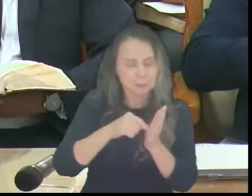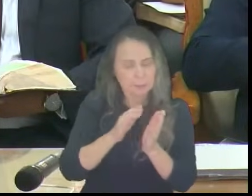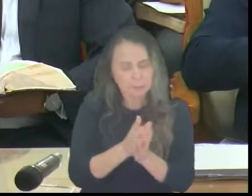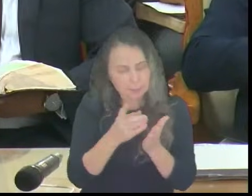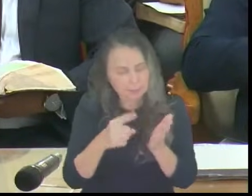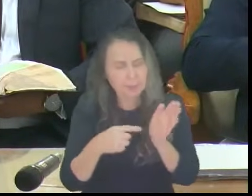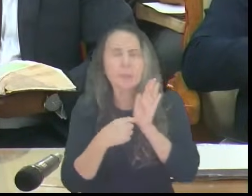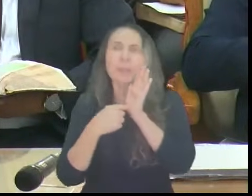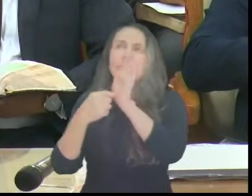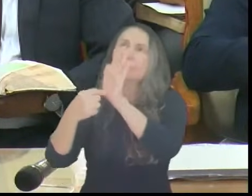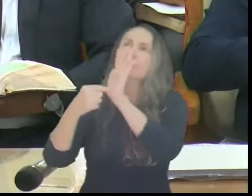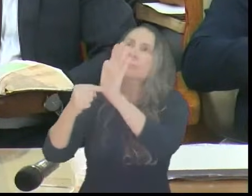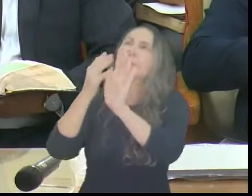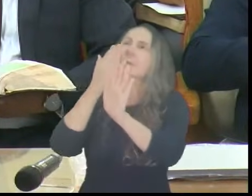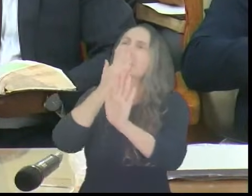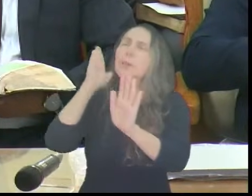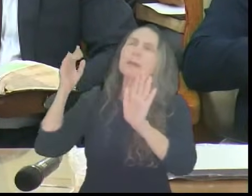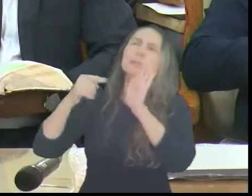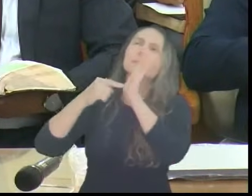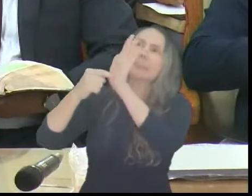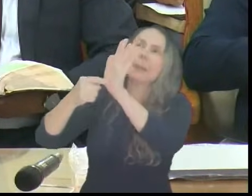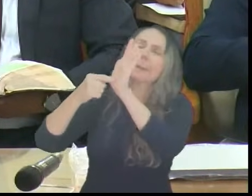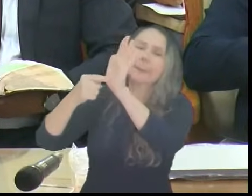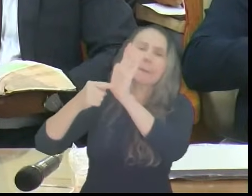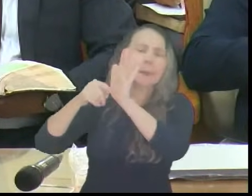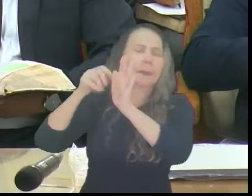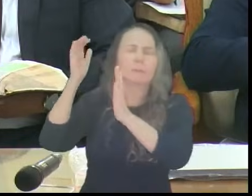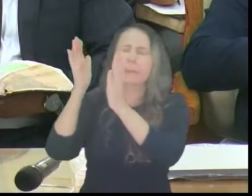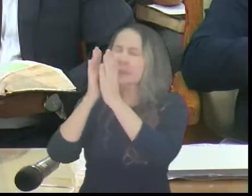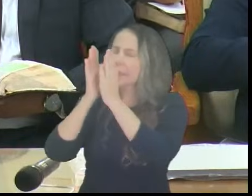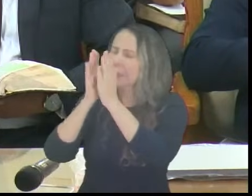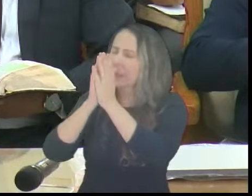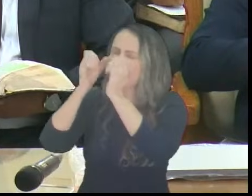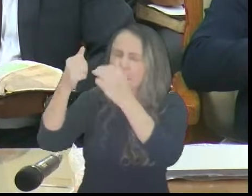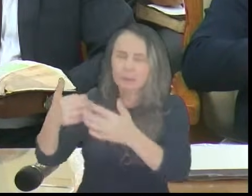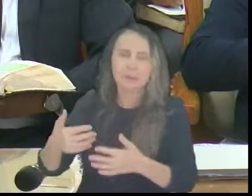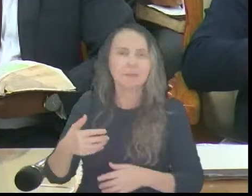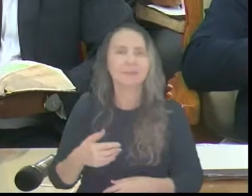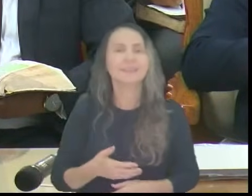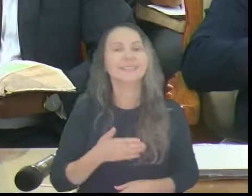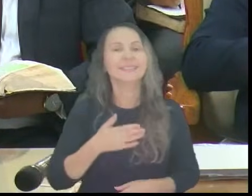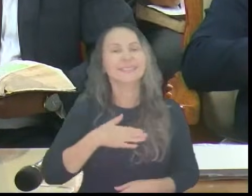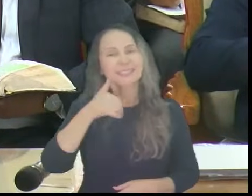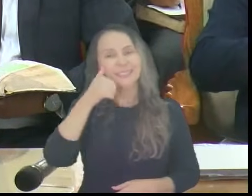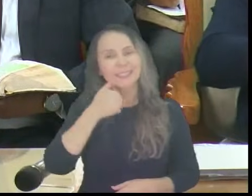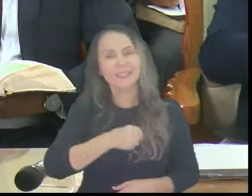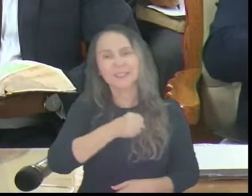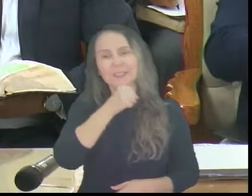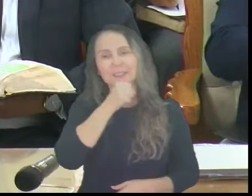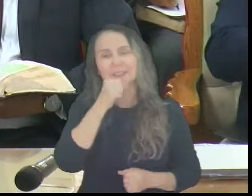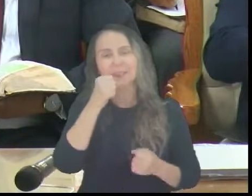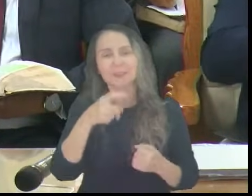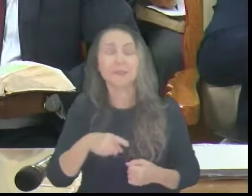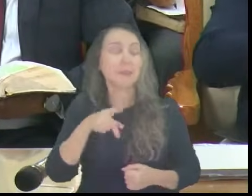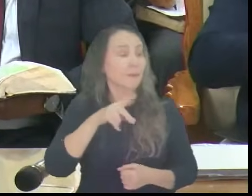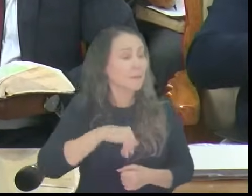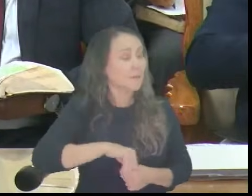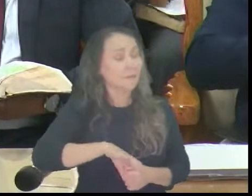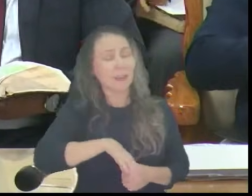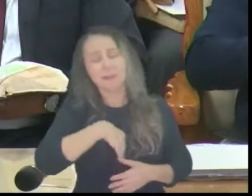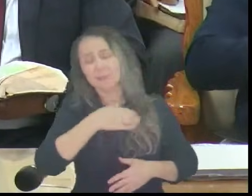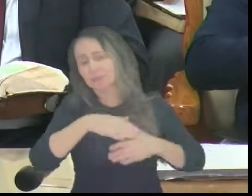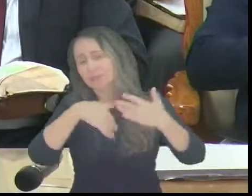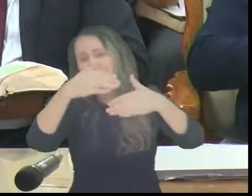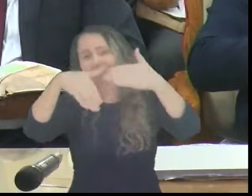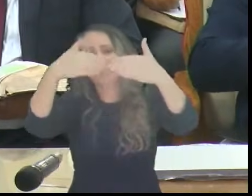as promessas de Deus, e aí você vai, minha avó dizia, você vai descambar. O que é